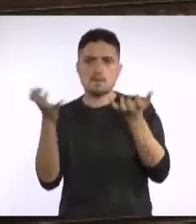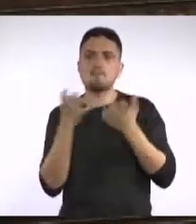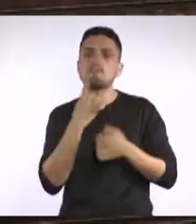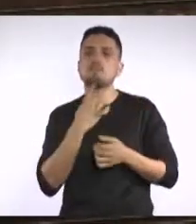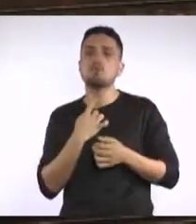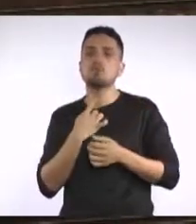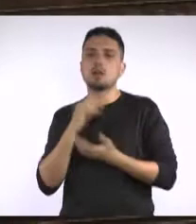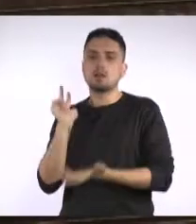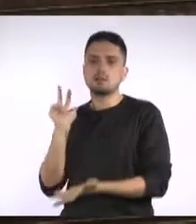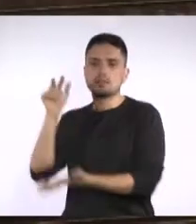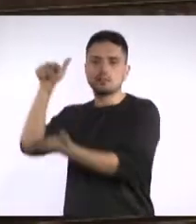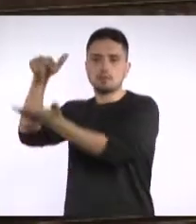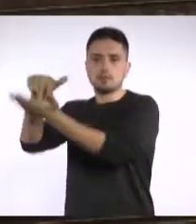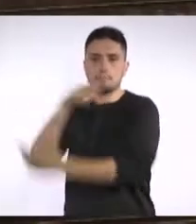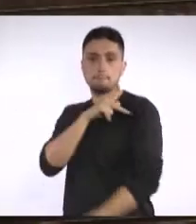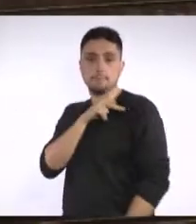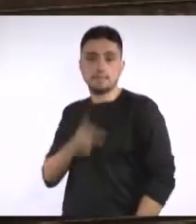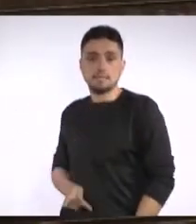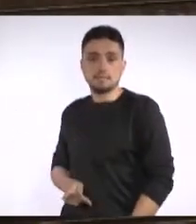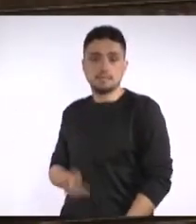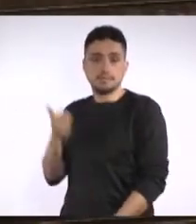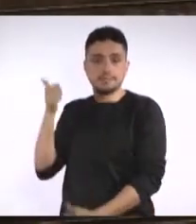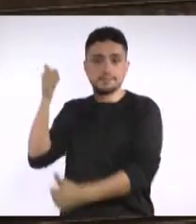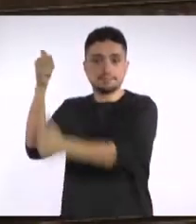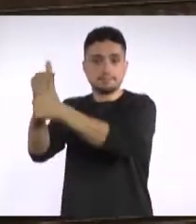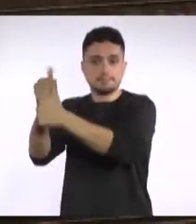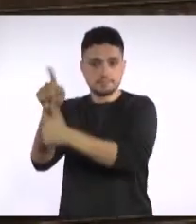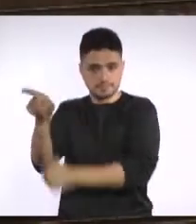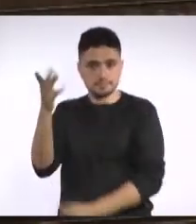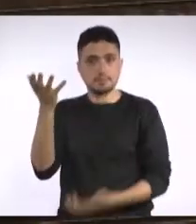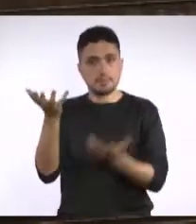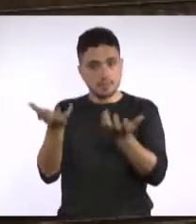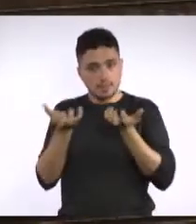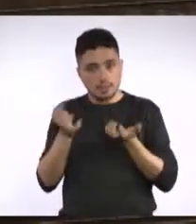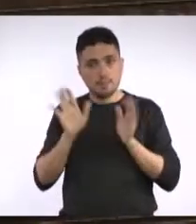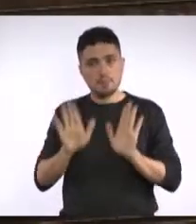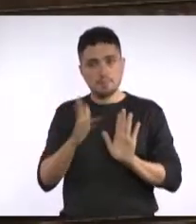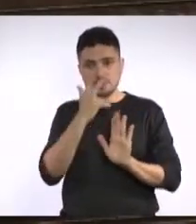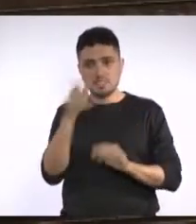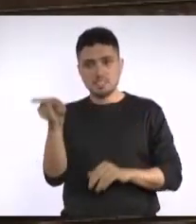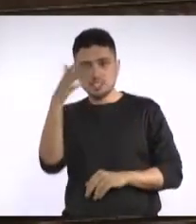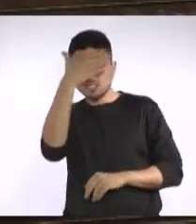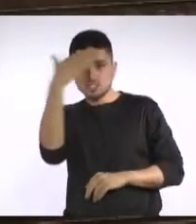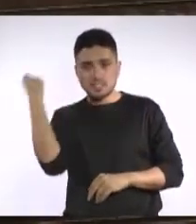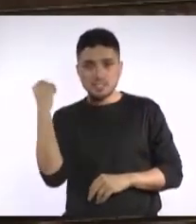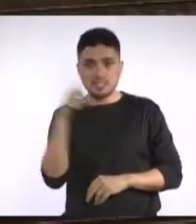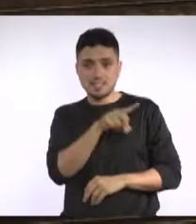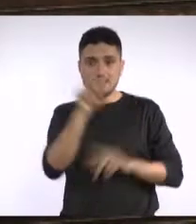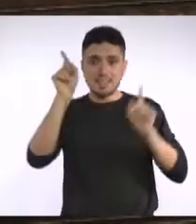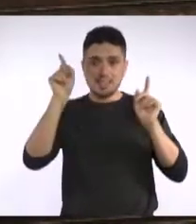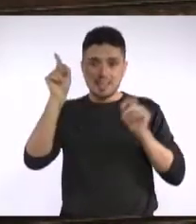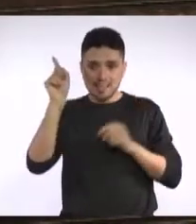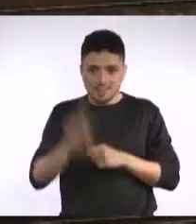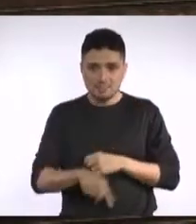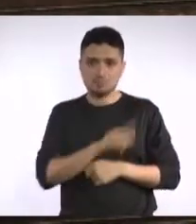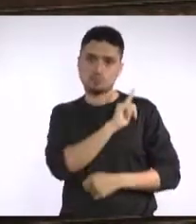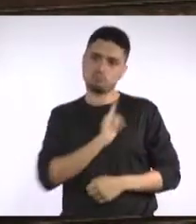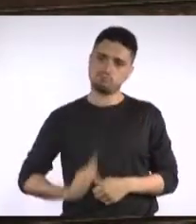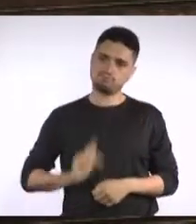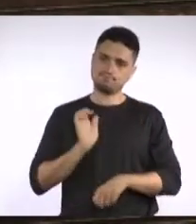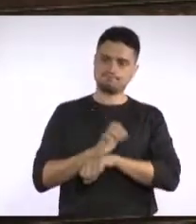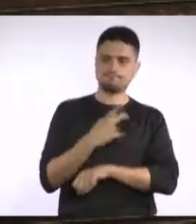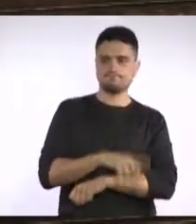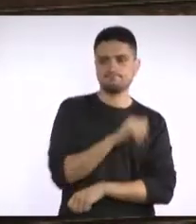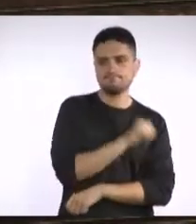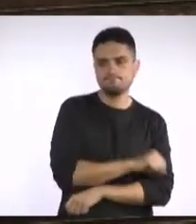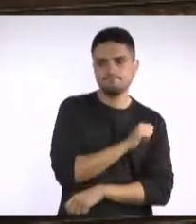a cadeira de presidente da República. Ele se esquece que ele foi eleito para ser governador do Estado e, então,